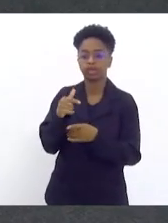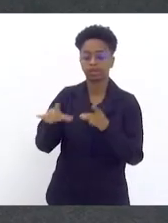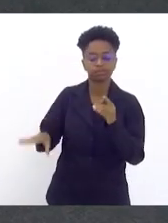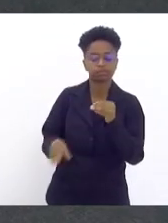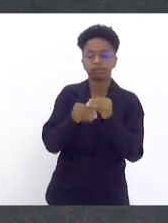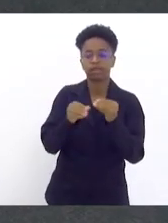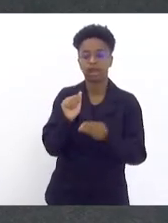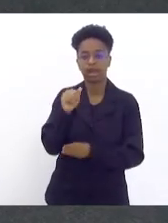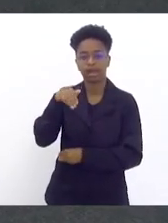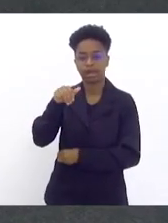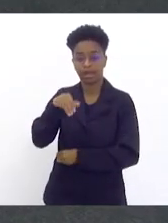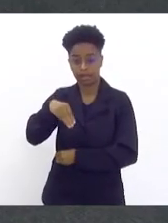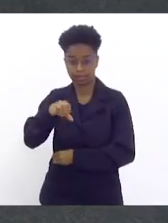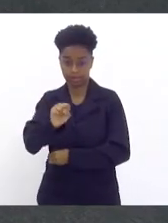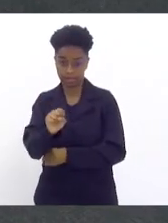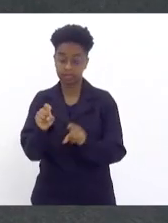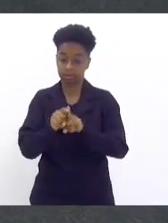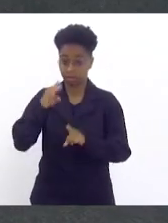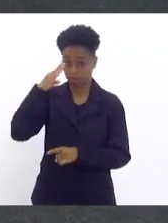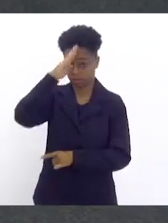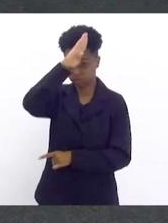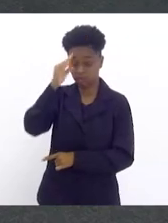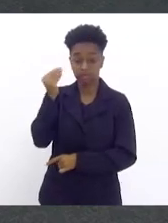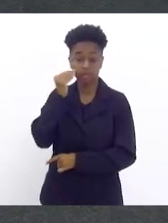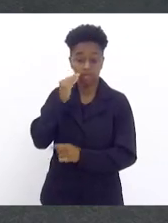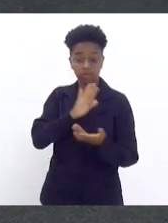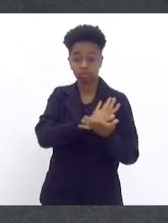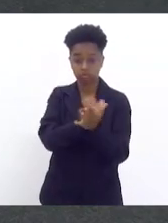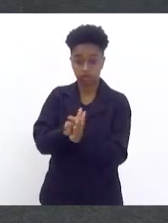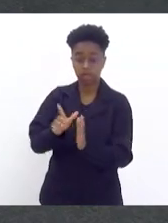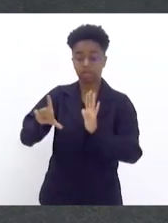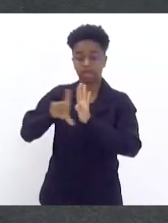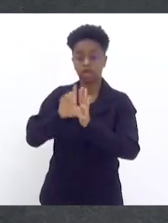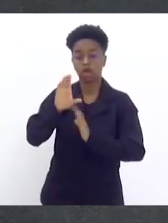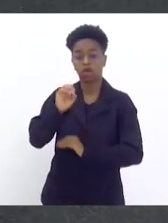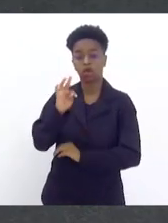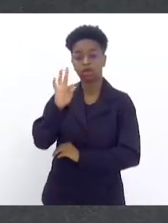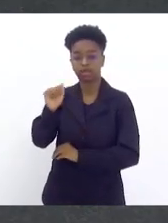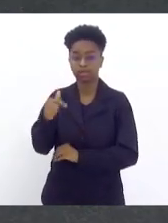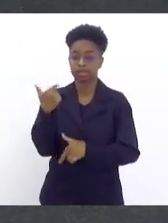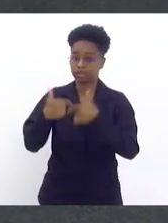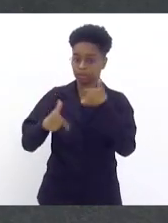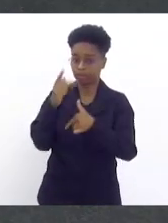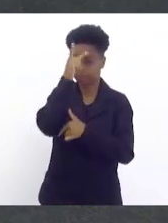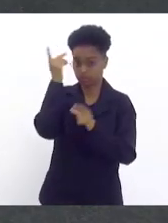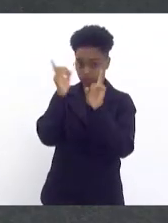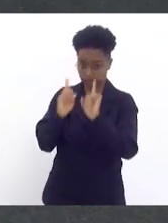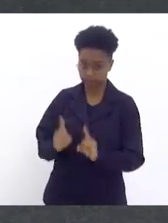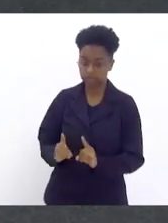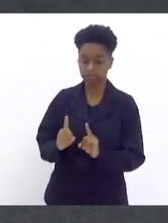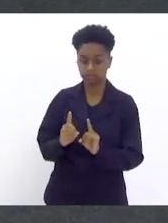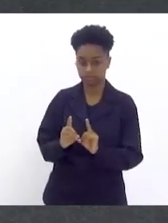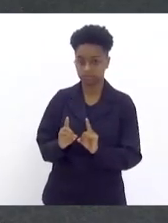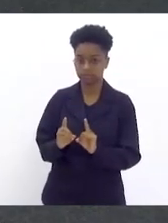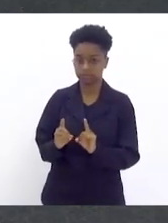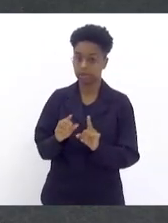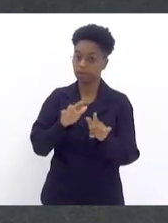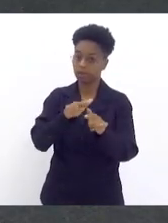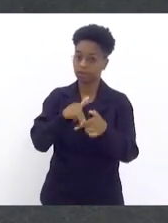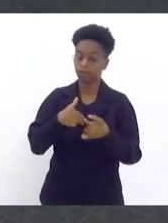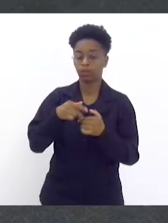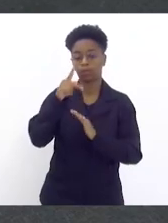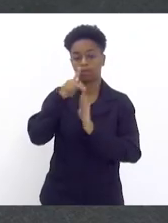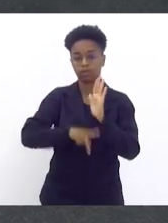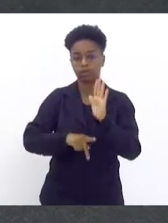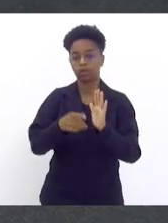ANS e bolsonaro também tentou acabar com a lei de cota de trabalho para pcd pessoas com deficiência por meio do